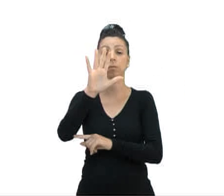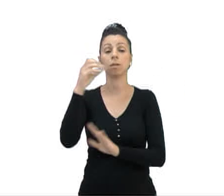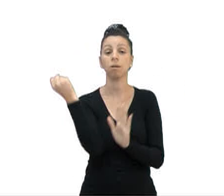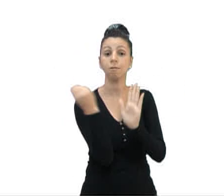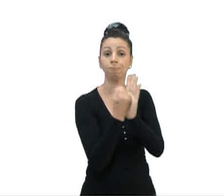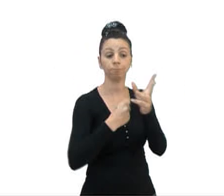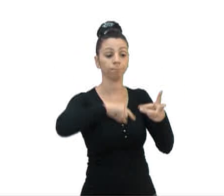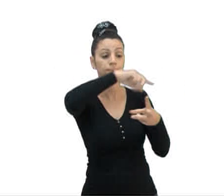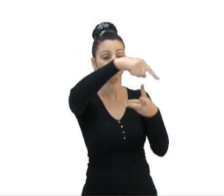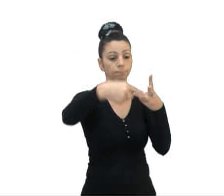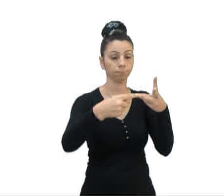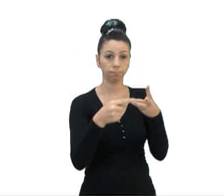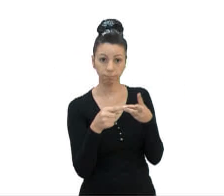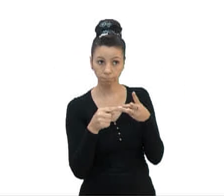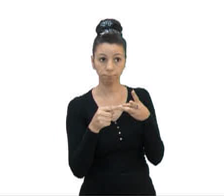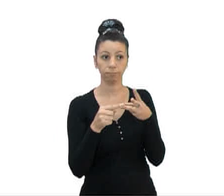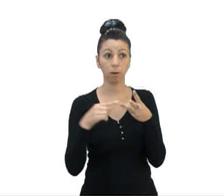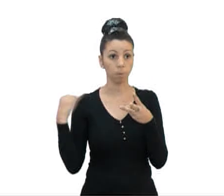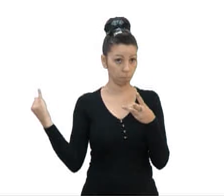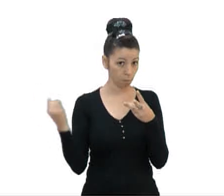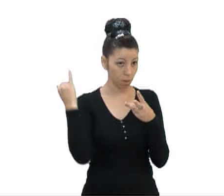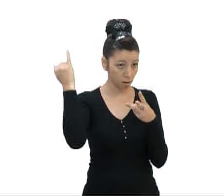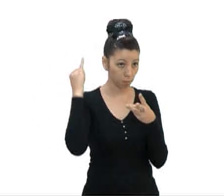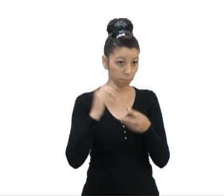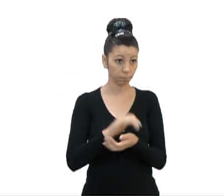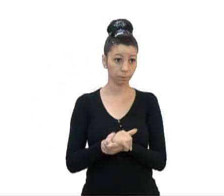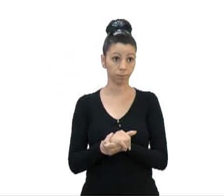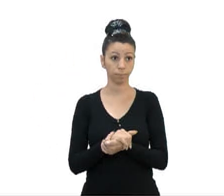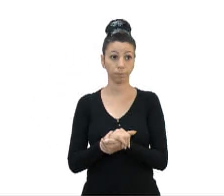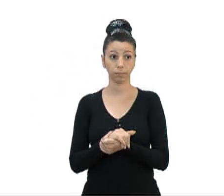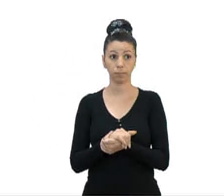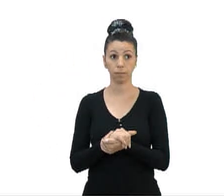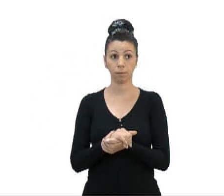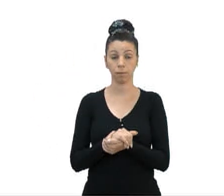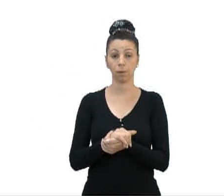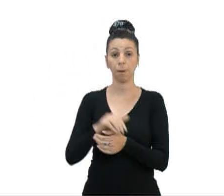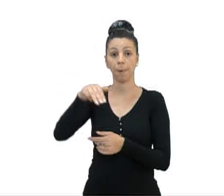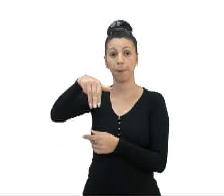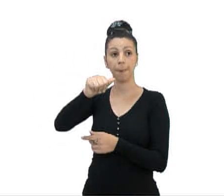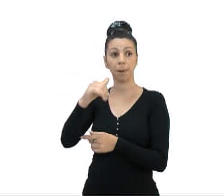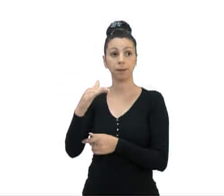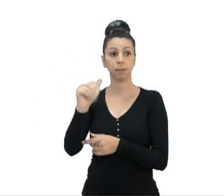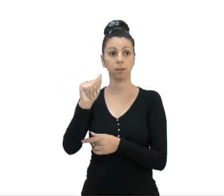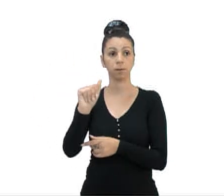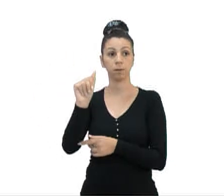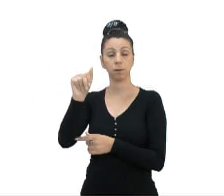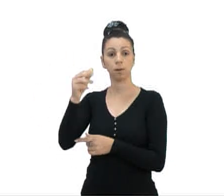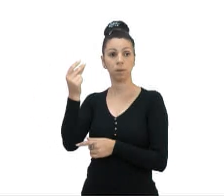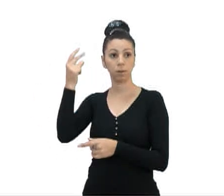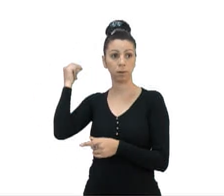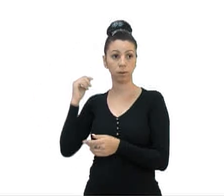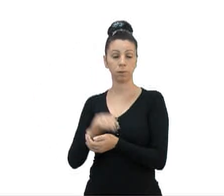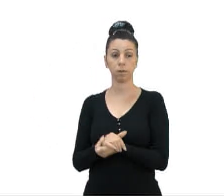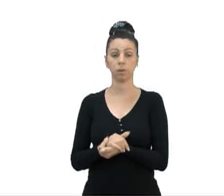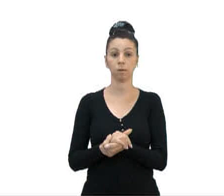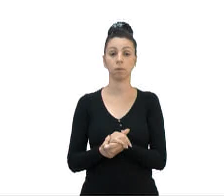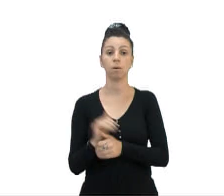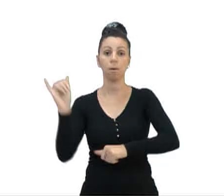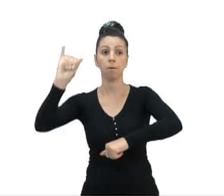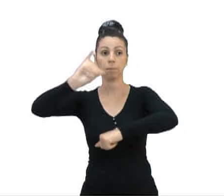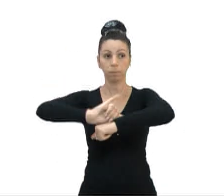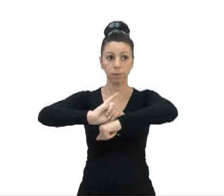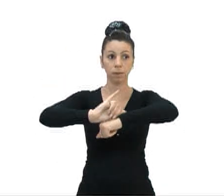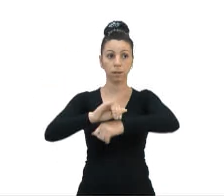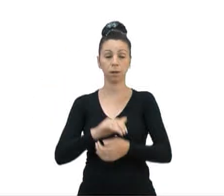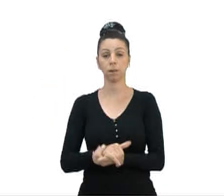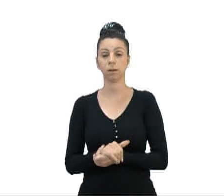3 unidades, bem importante isso. Maciços antigos, planícies centrais e cordilheiras recentes.